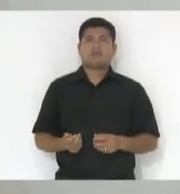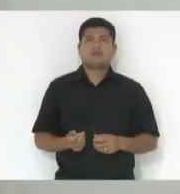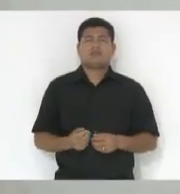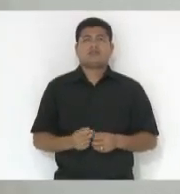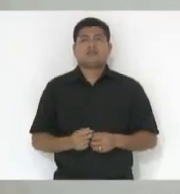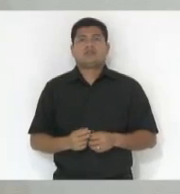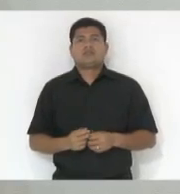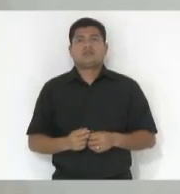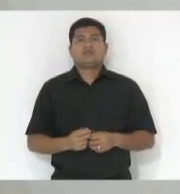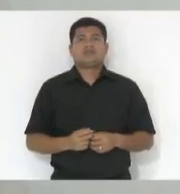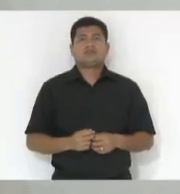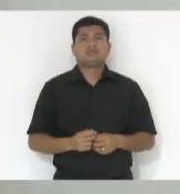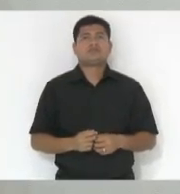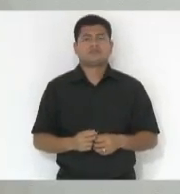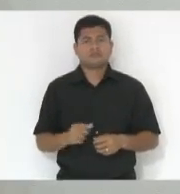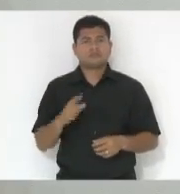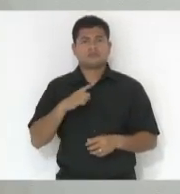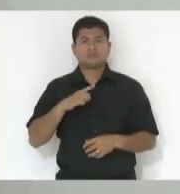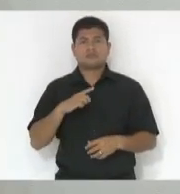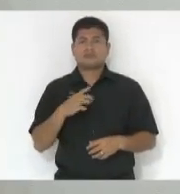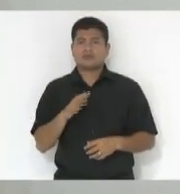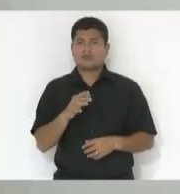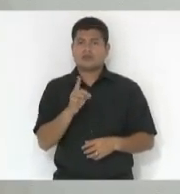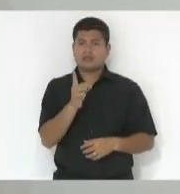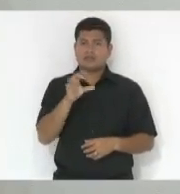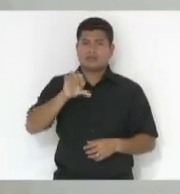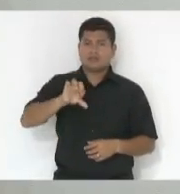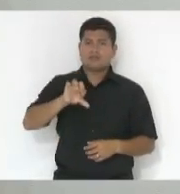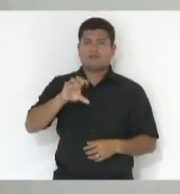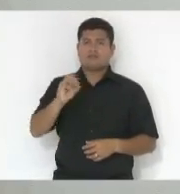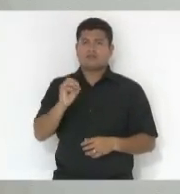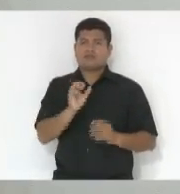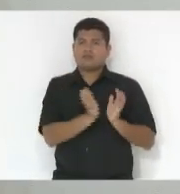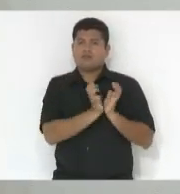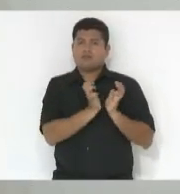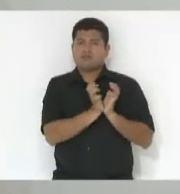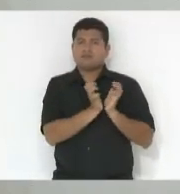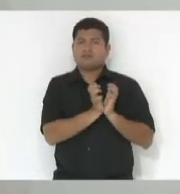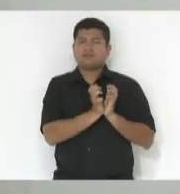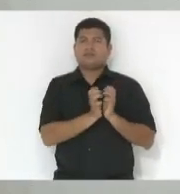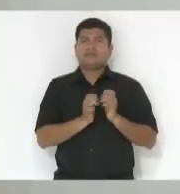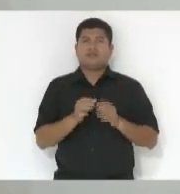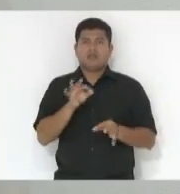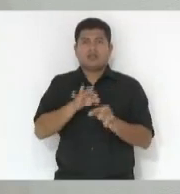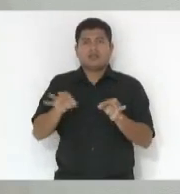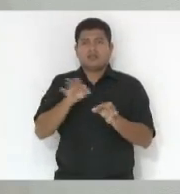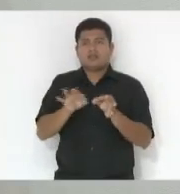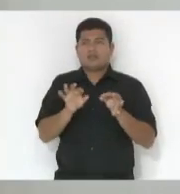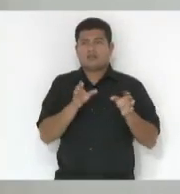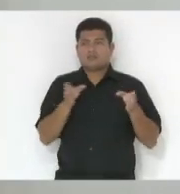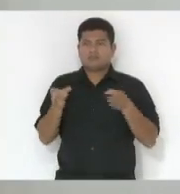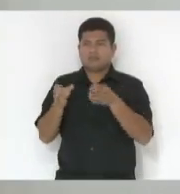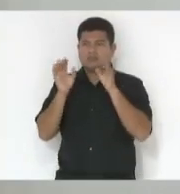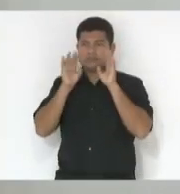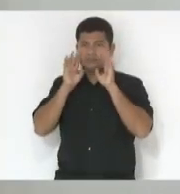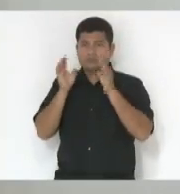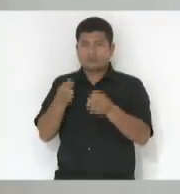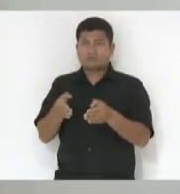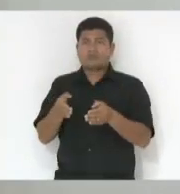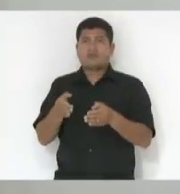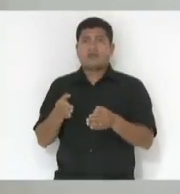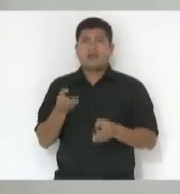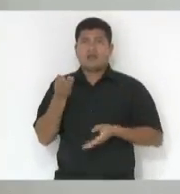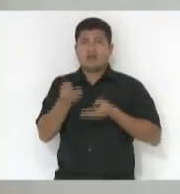Temos também mais de 190 APAES em nosso Estado, que são as entidades direcionadas ao atendimento de nossos